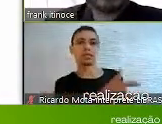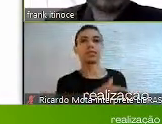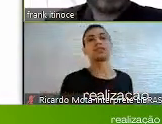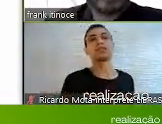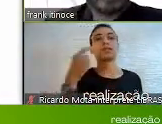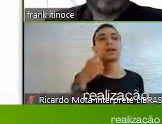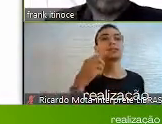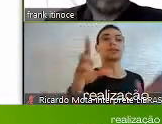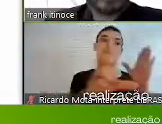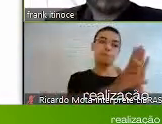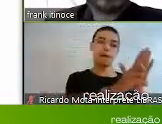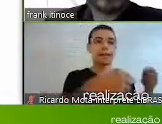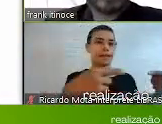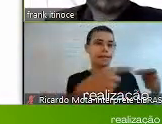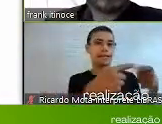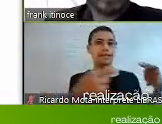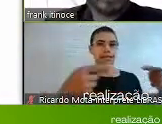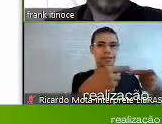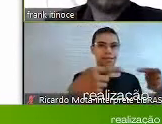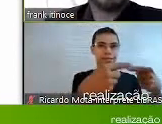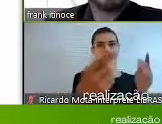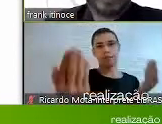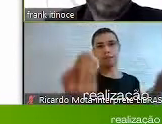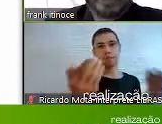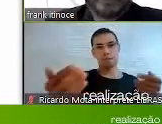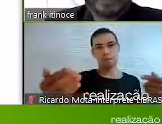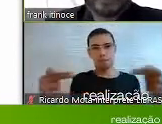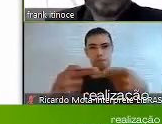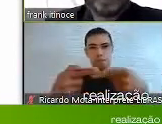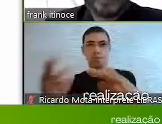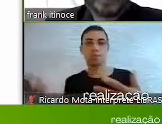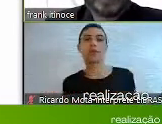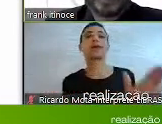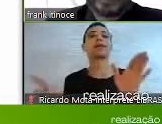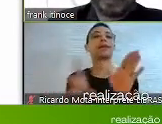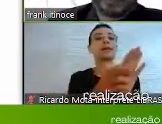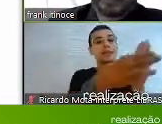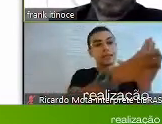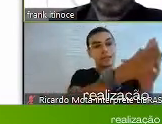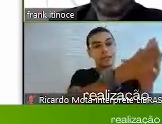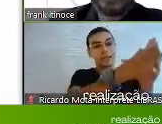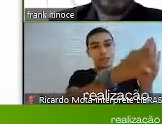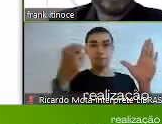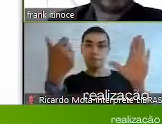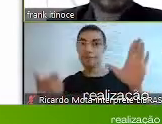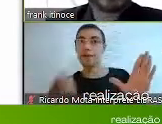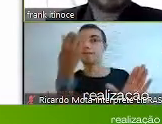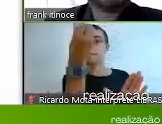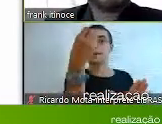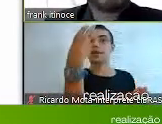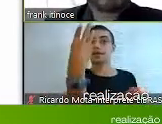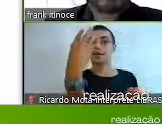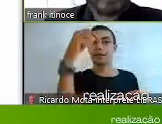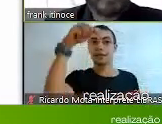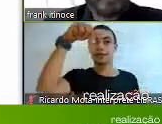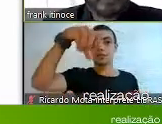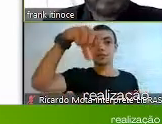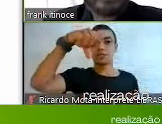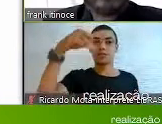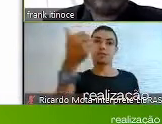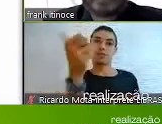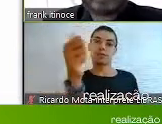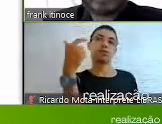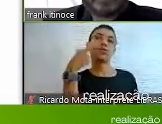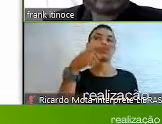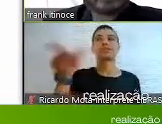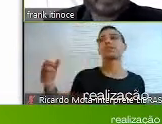eu tenho o Decreto-Lei 63.911, citado pelo Marcos, que